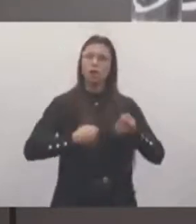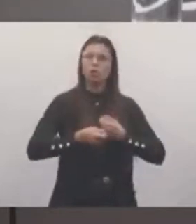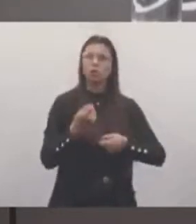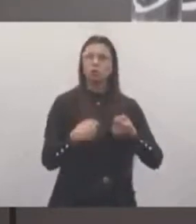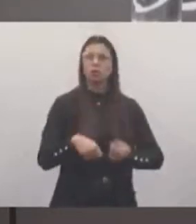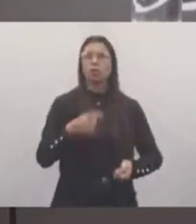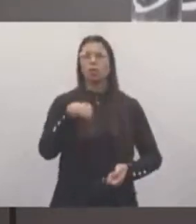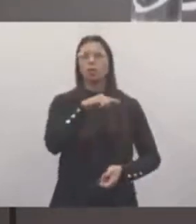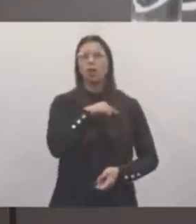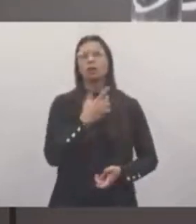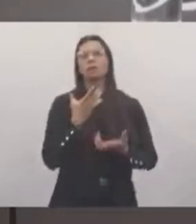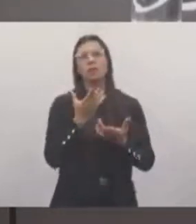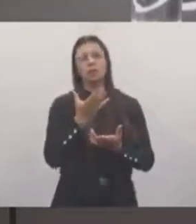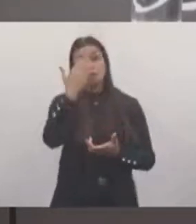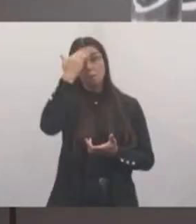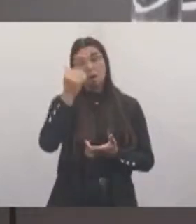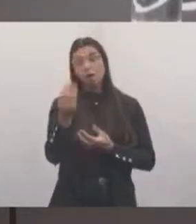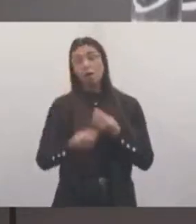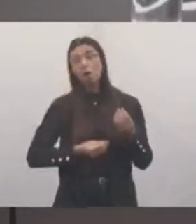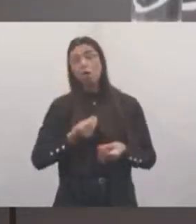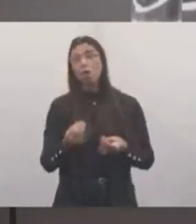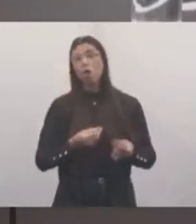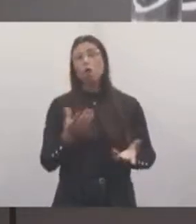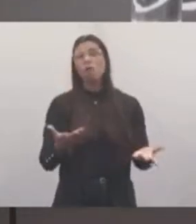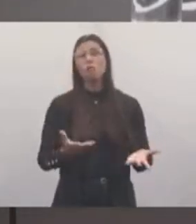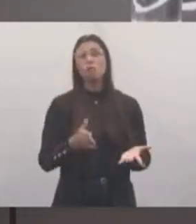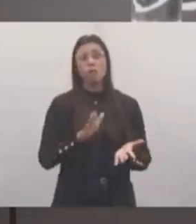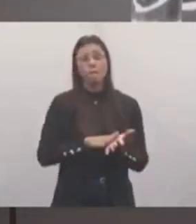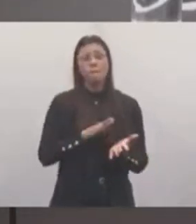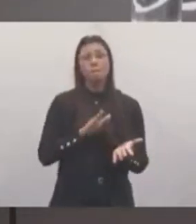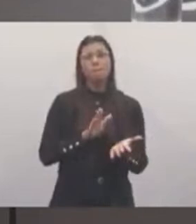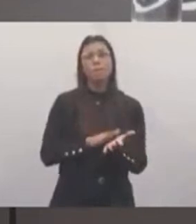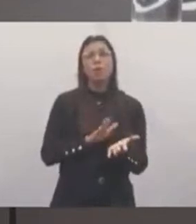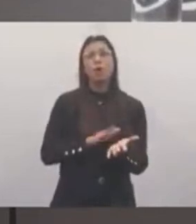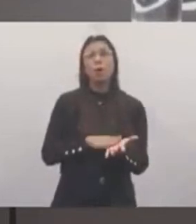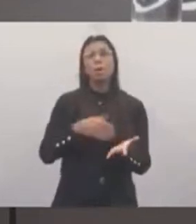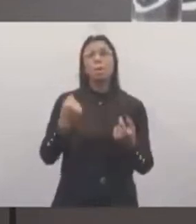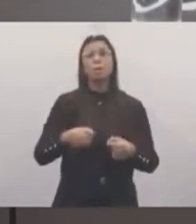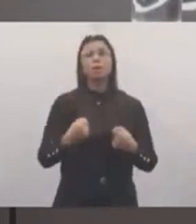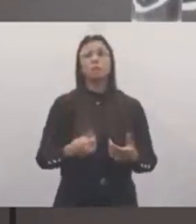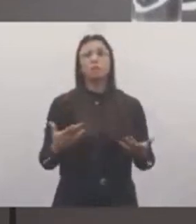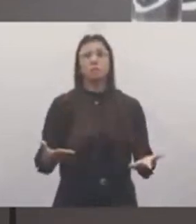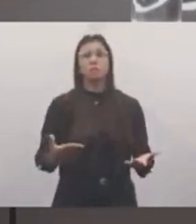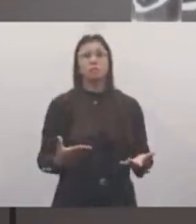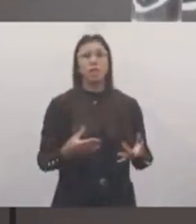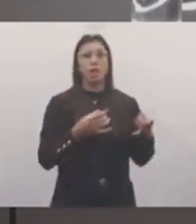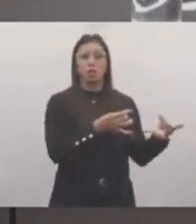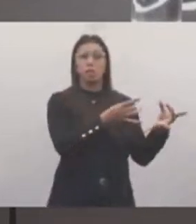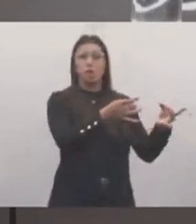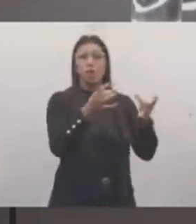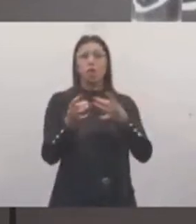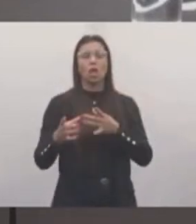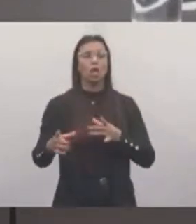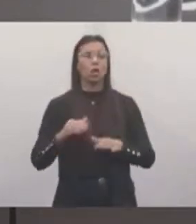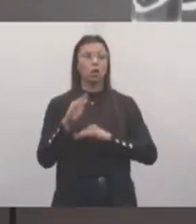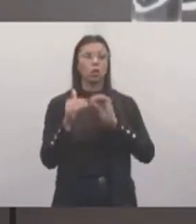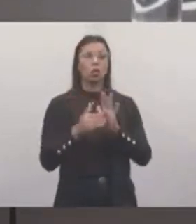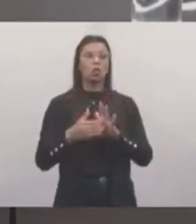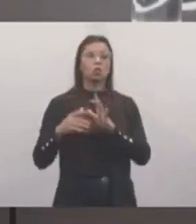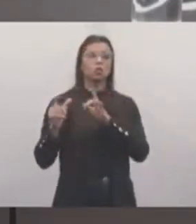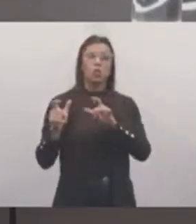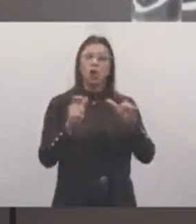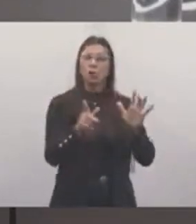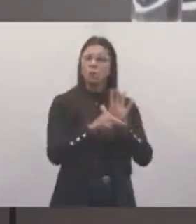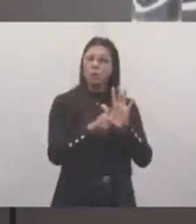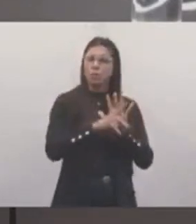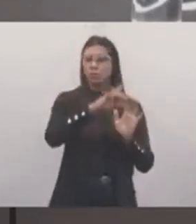negociata, e a gente quer saber de que forma foi feito, porque se a gente não cobrar agora, daqui a pouco está vendendo a Casa dos Médicos, está vendendo a Liga, está vendendo todos aqueles clubes que é